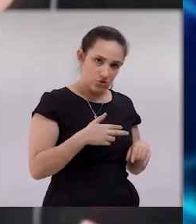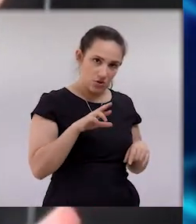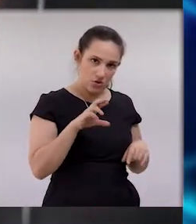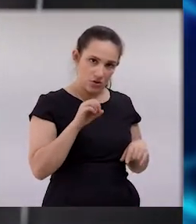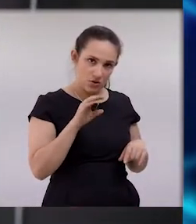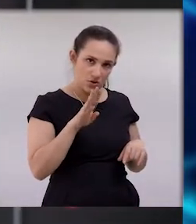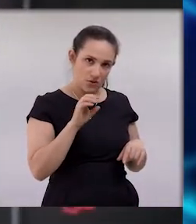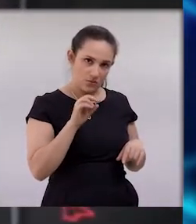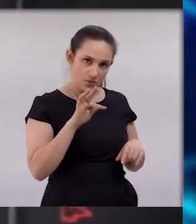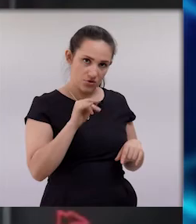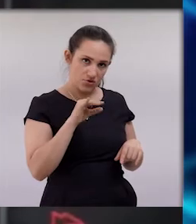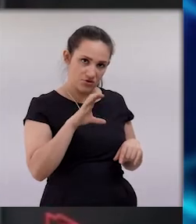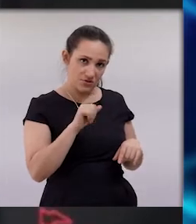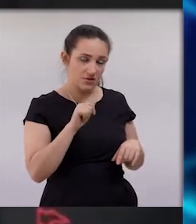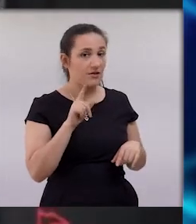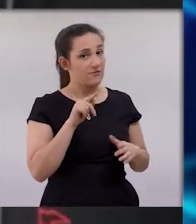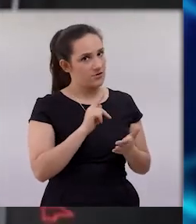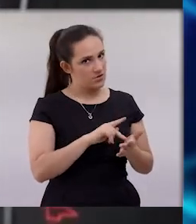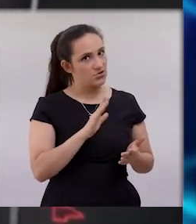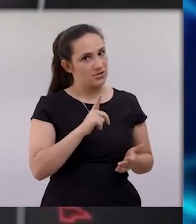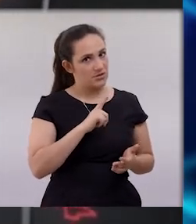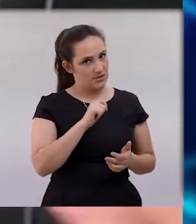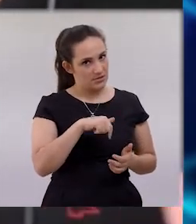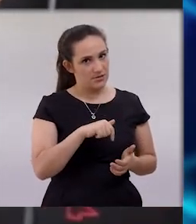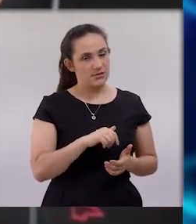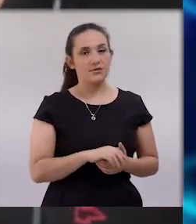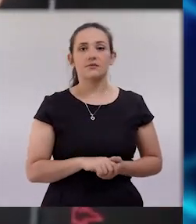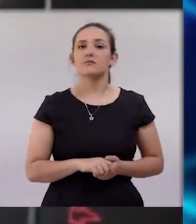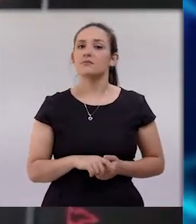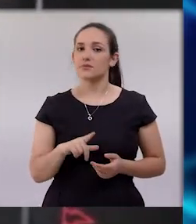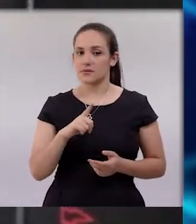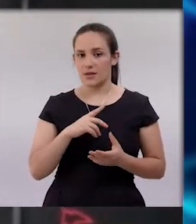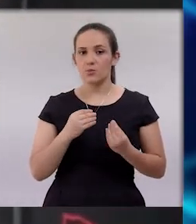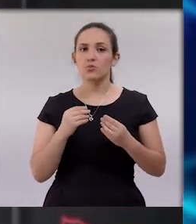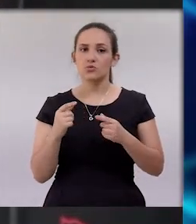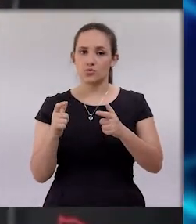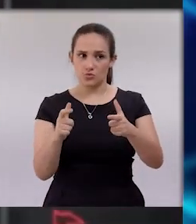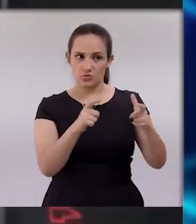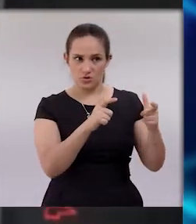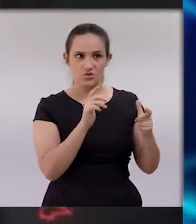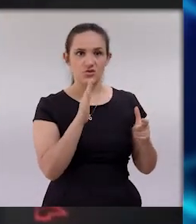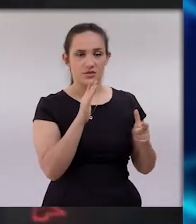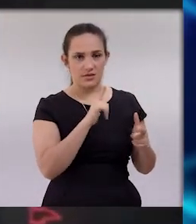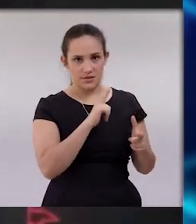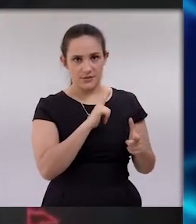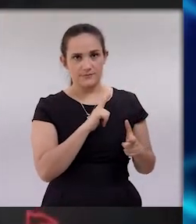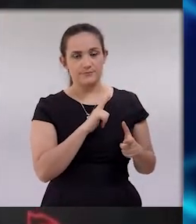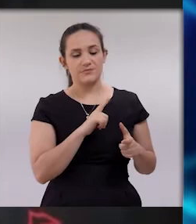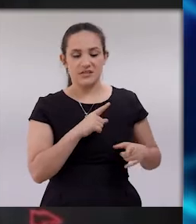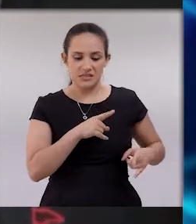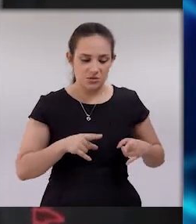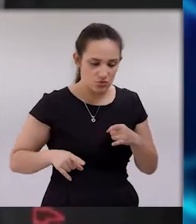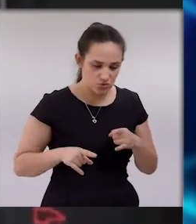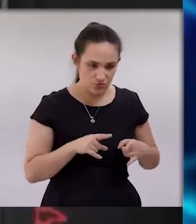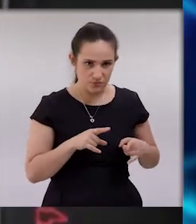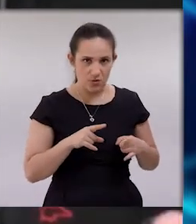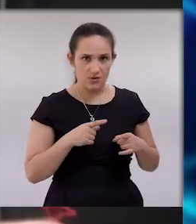tá? Que é uma realidade aqui no Brasil. Vários centros avançados já possuem a cirurgia